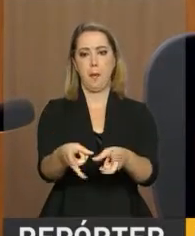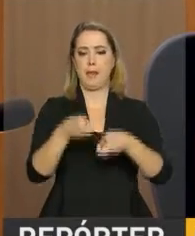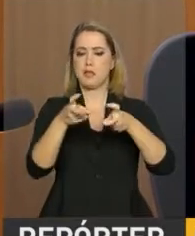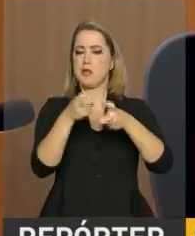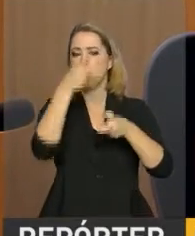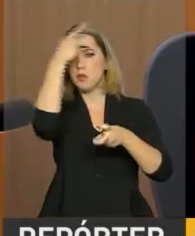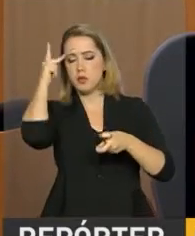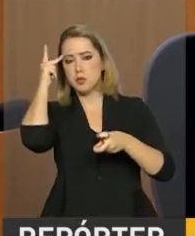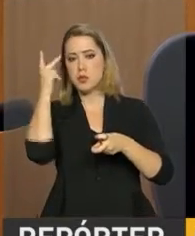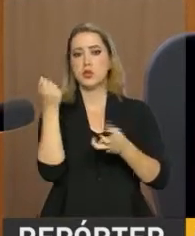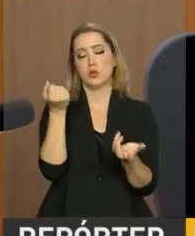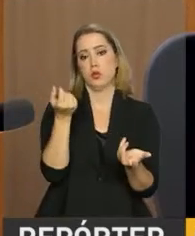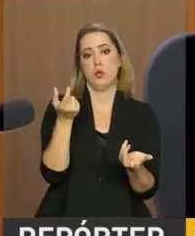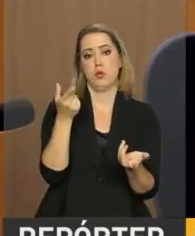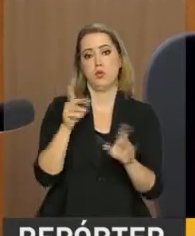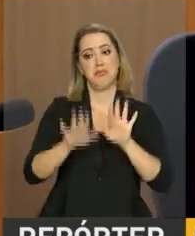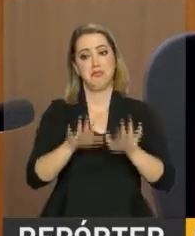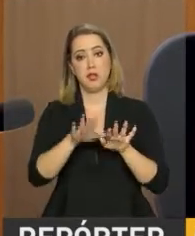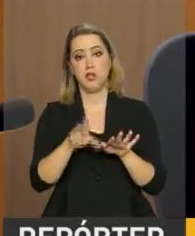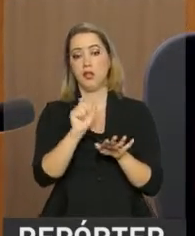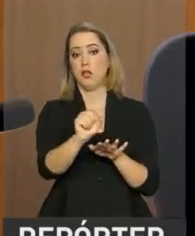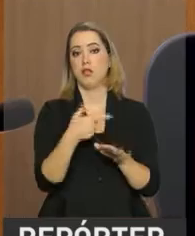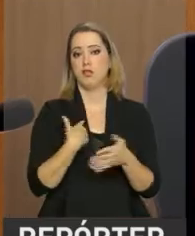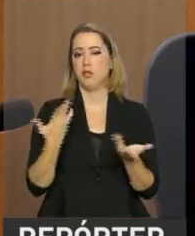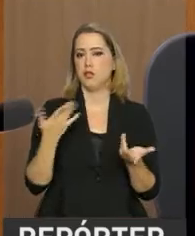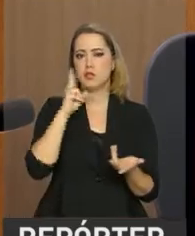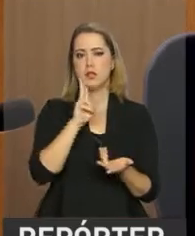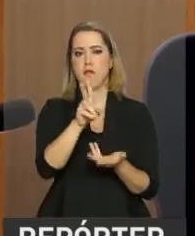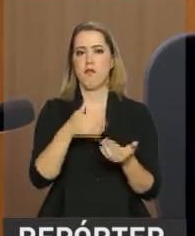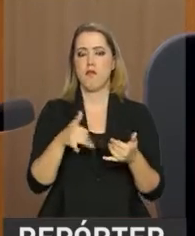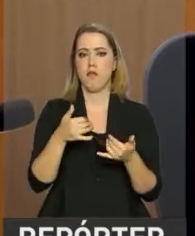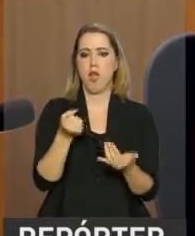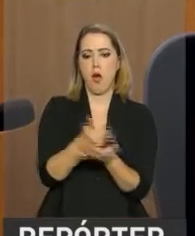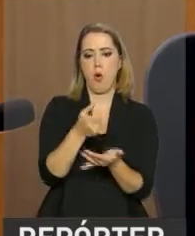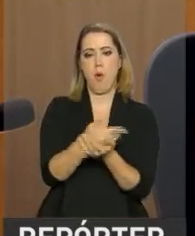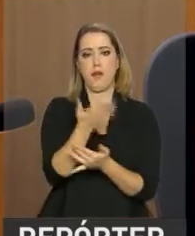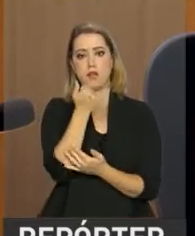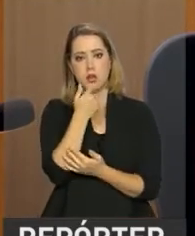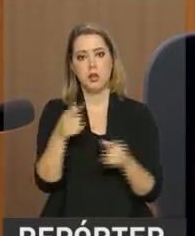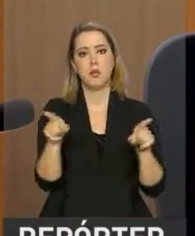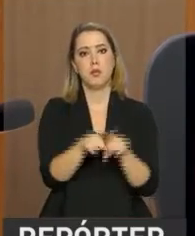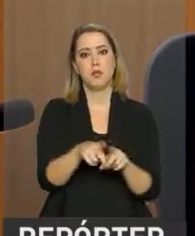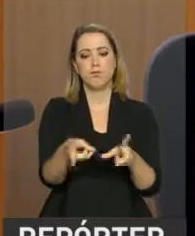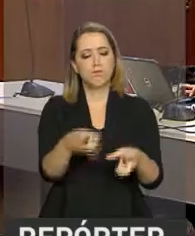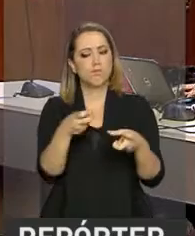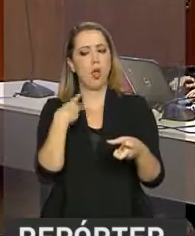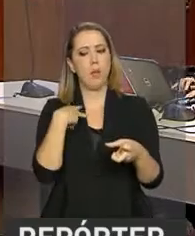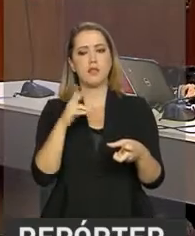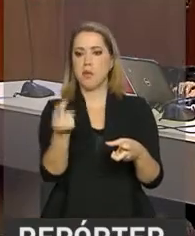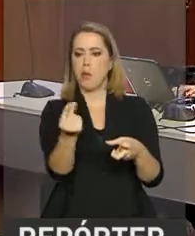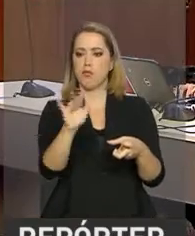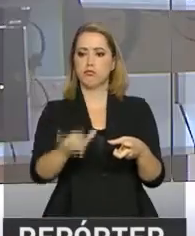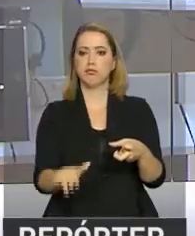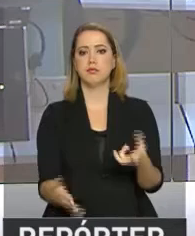percebido talvez na reversão dos preços de alimentos que é o componente mais perceptível no dia a dia